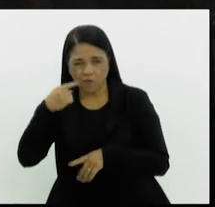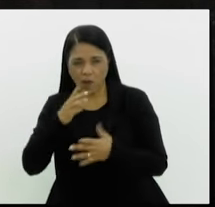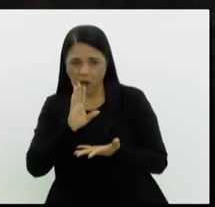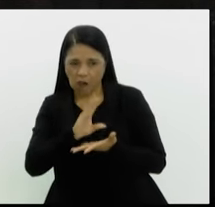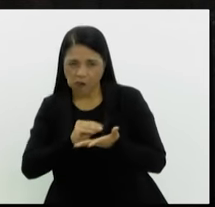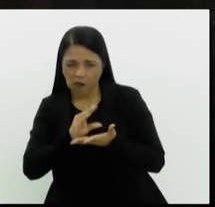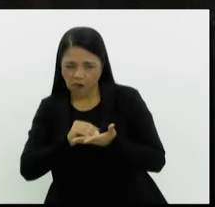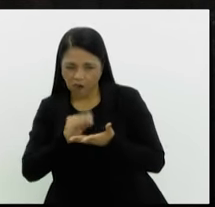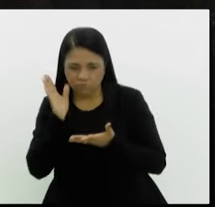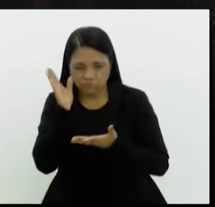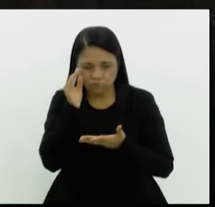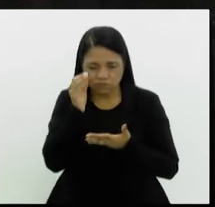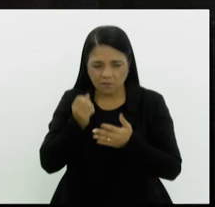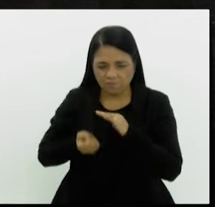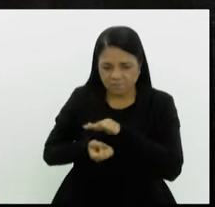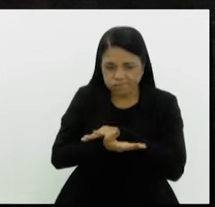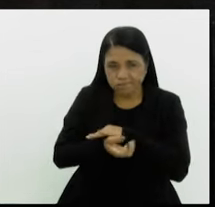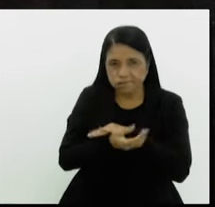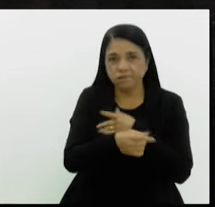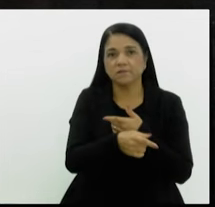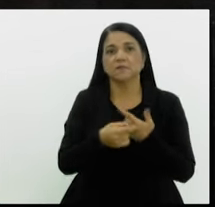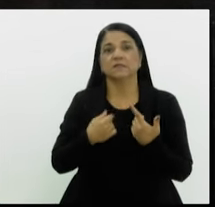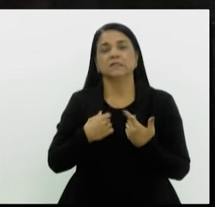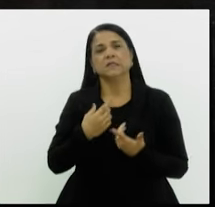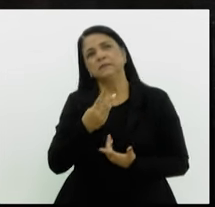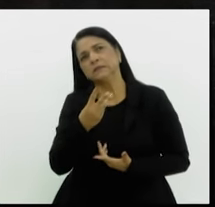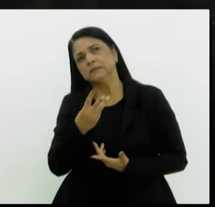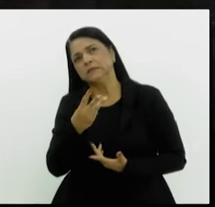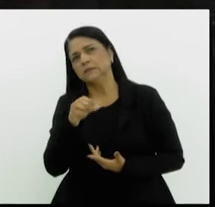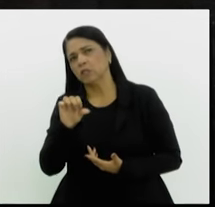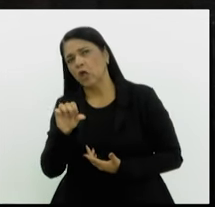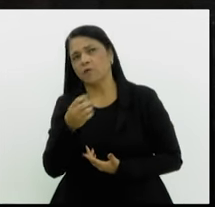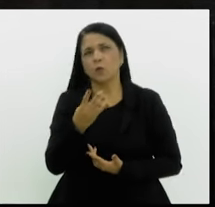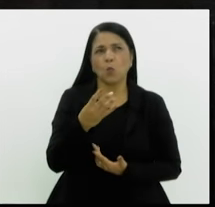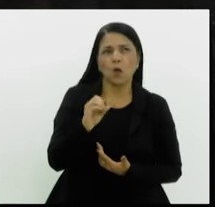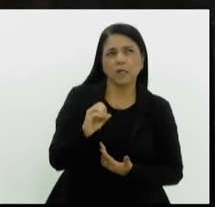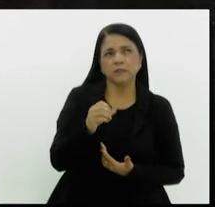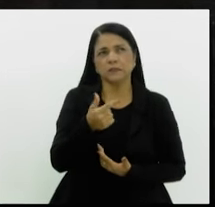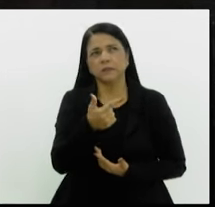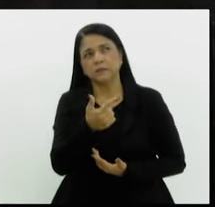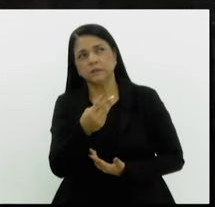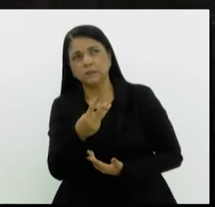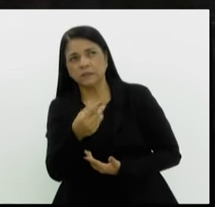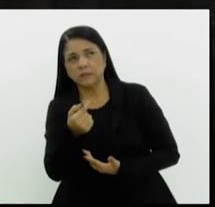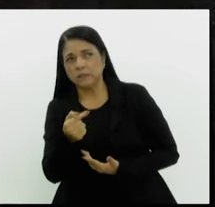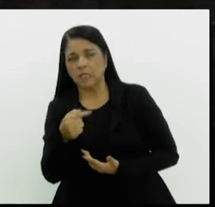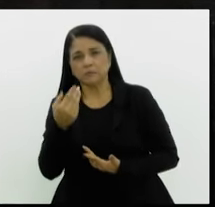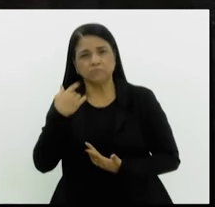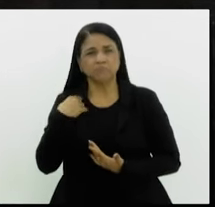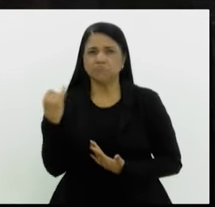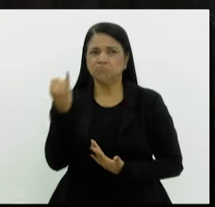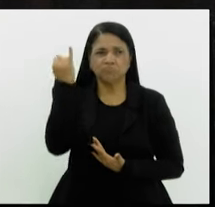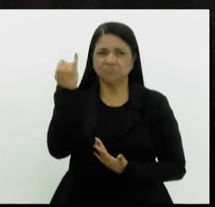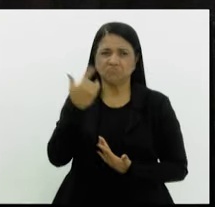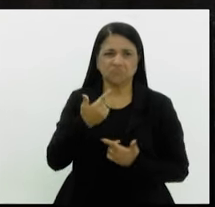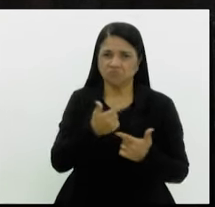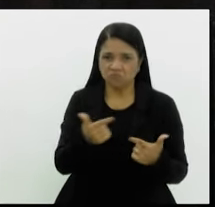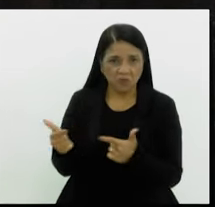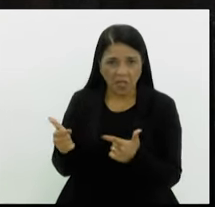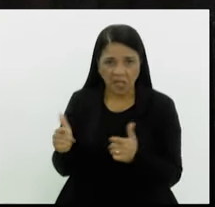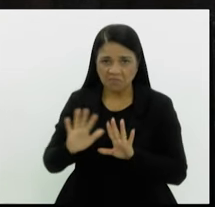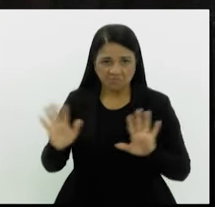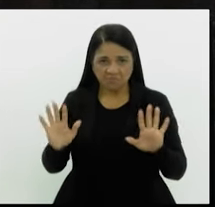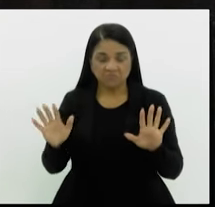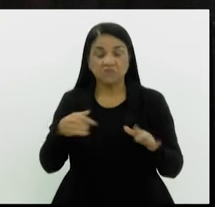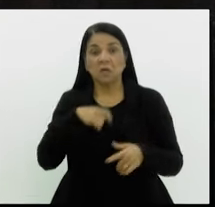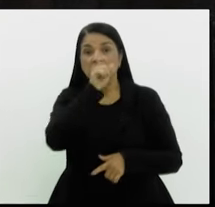Temos 38, 39, talvez, 40, 37, não importa. De, poderíamos dizer,